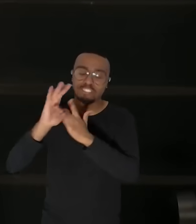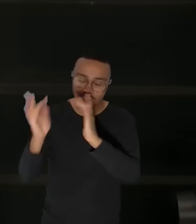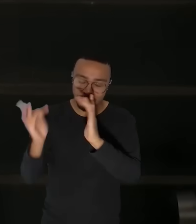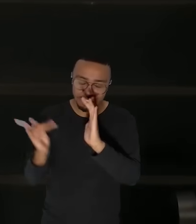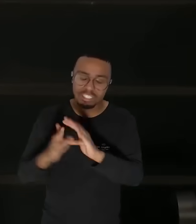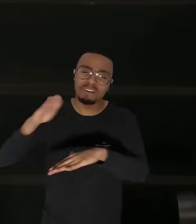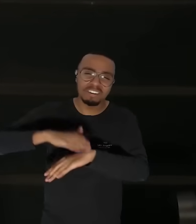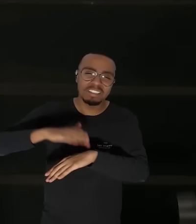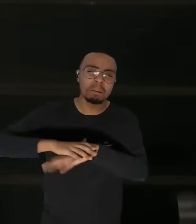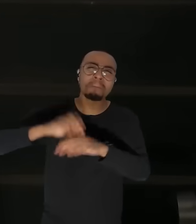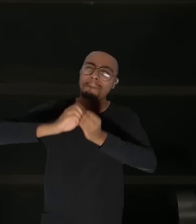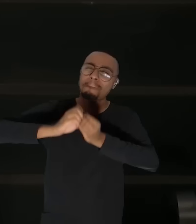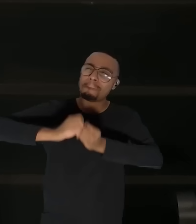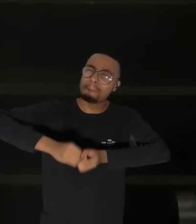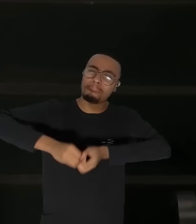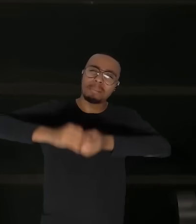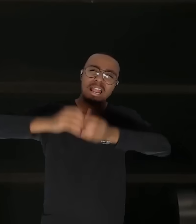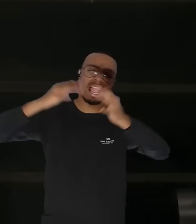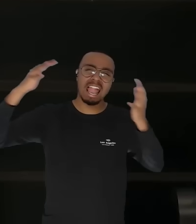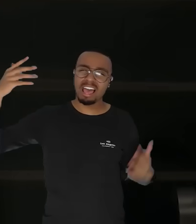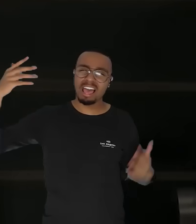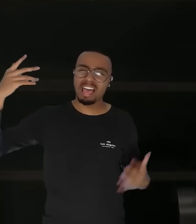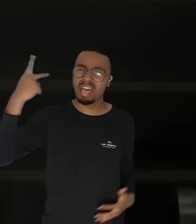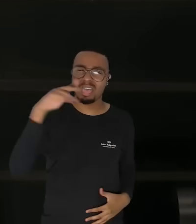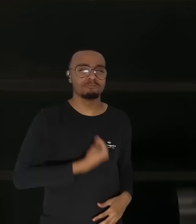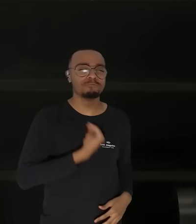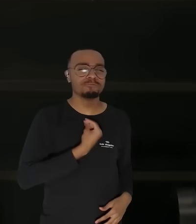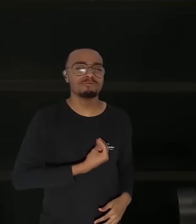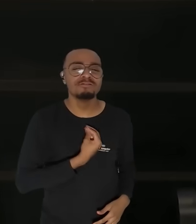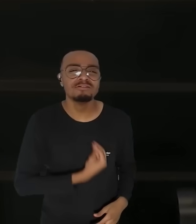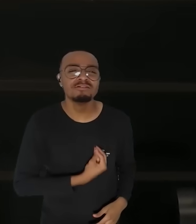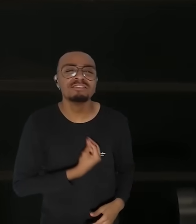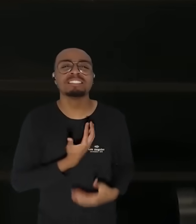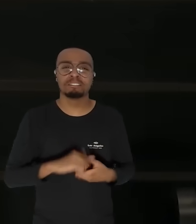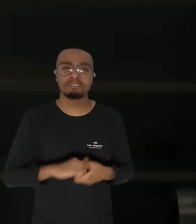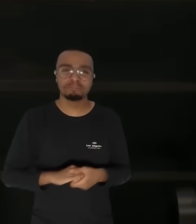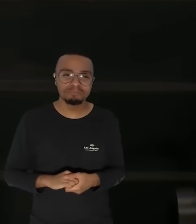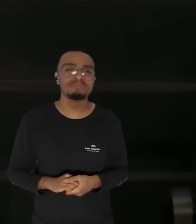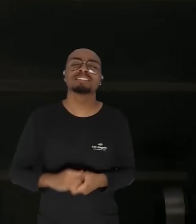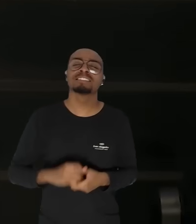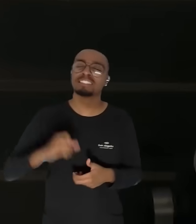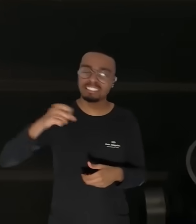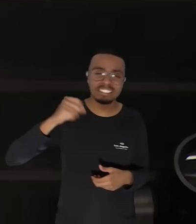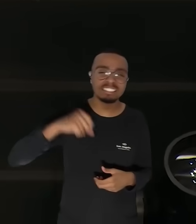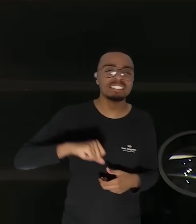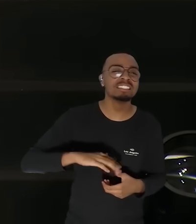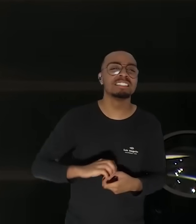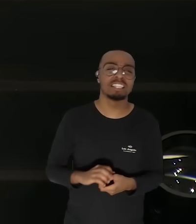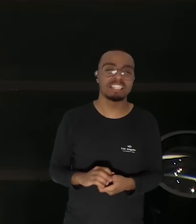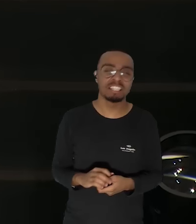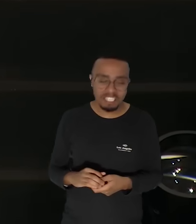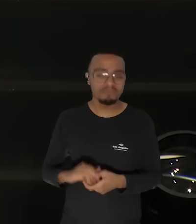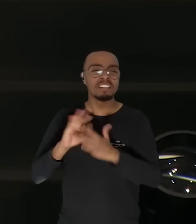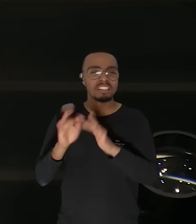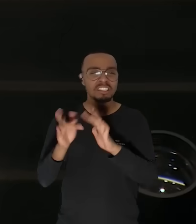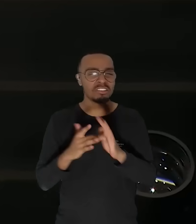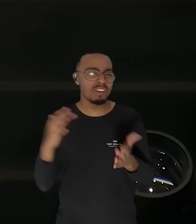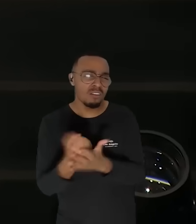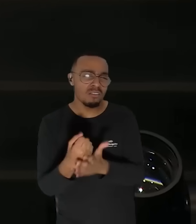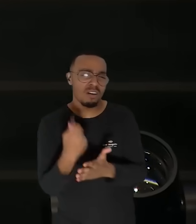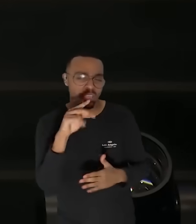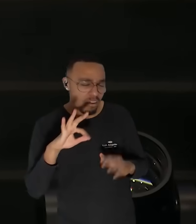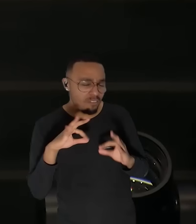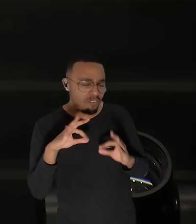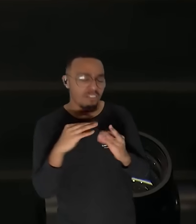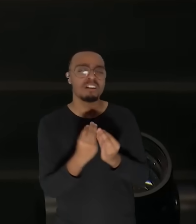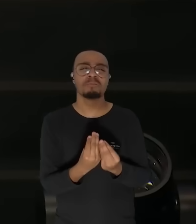estrago lá, eu vou fazer um estrago no inferno, eu vou fazer um estrago na tua família, eu vou fazer um estrago nas obras das trevas que vem no teu sobrenome. Eu